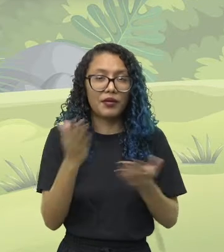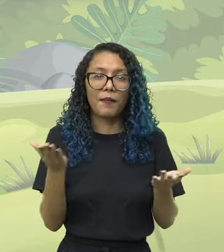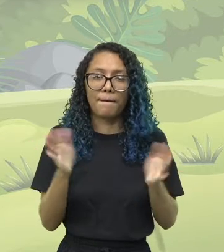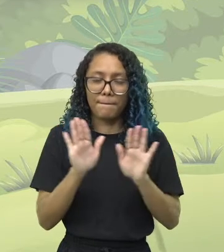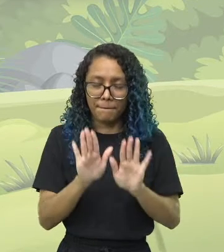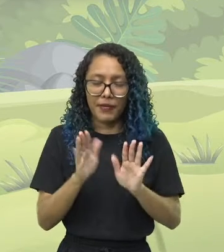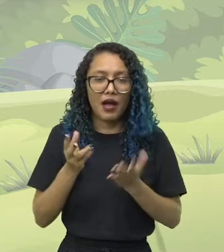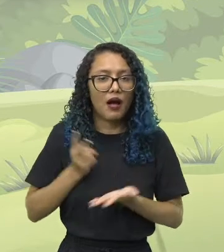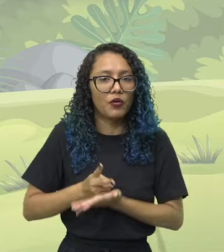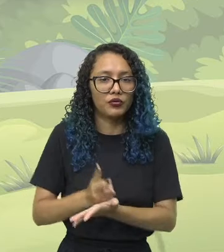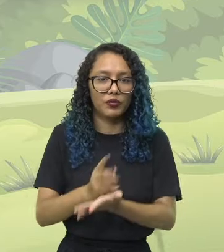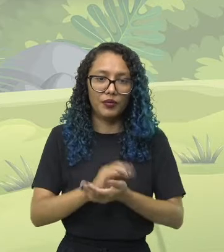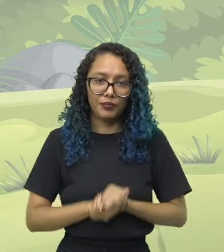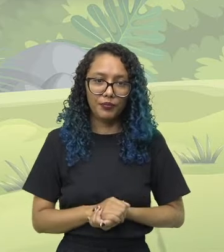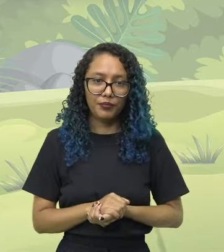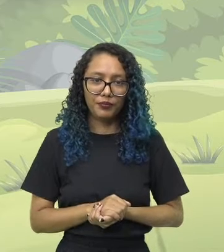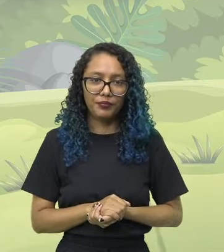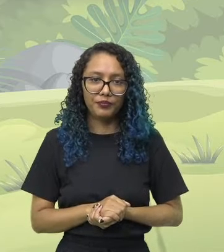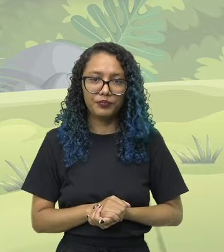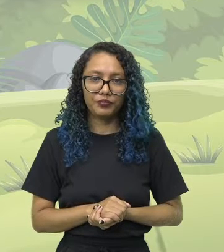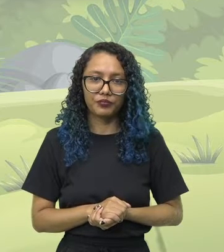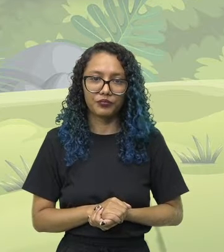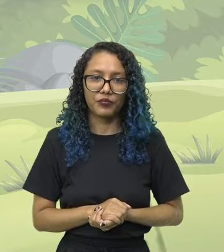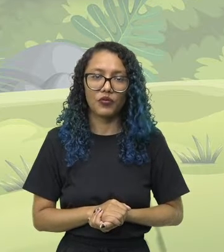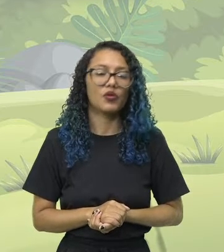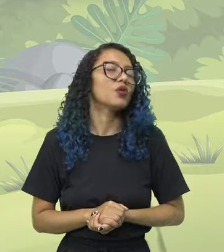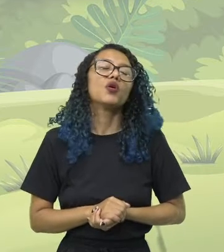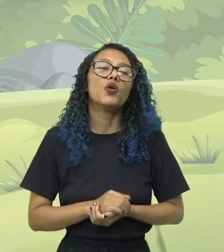Aves, as mais. Os frutos estão no